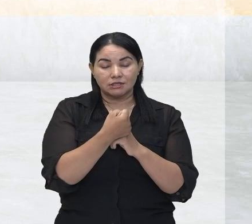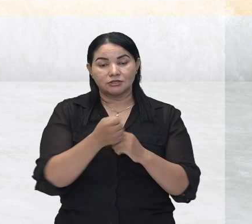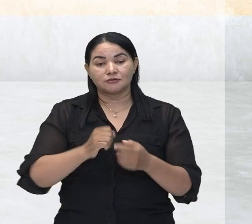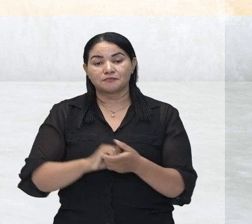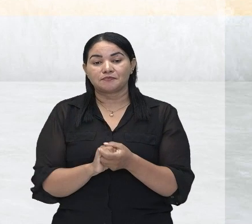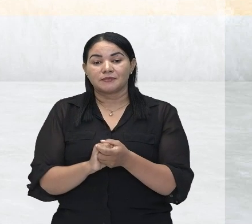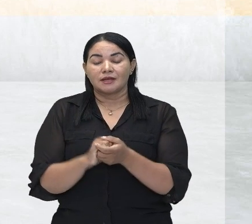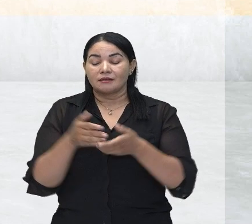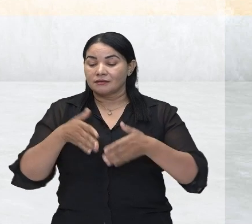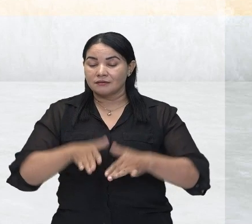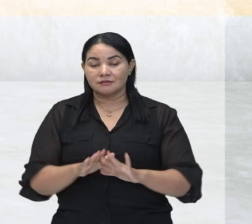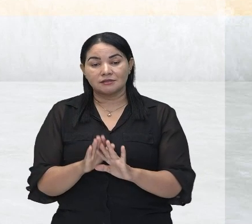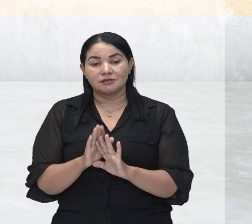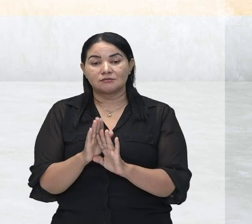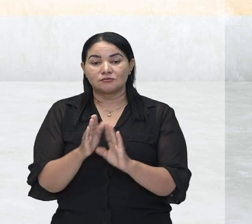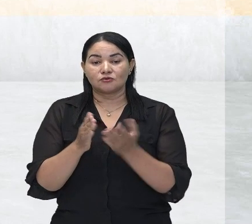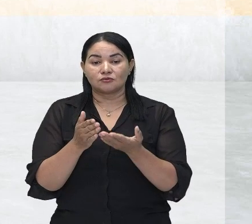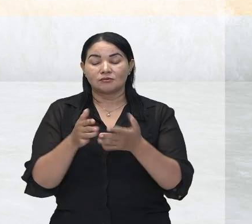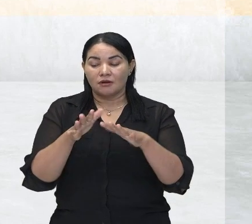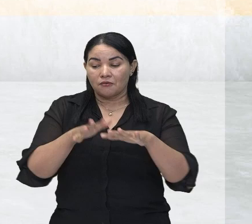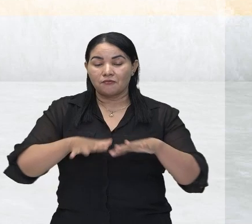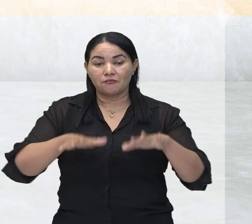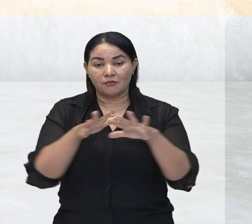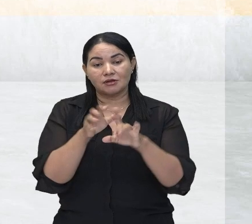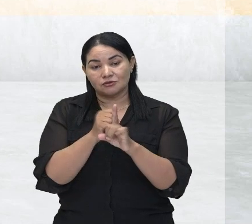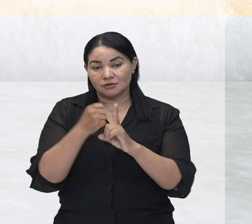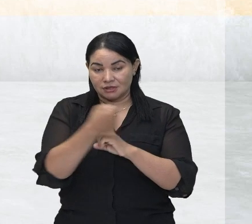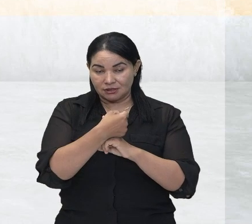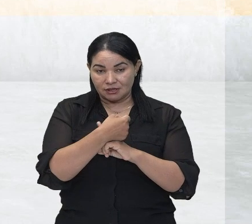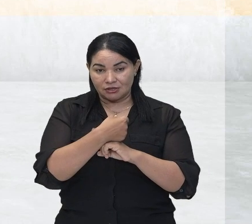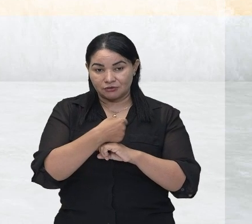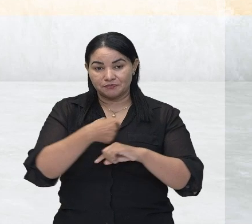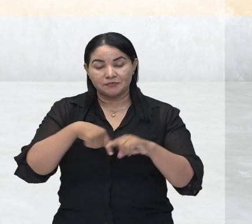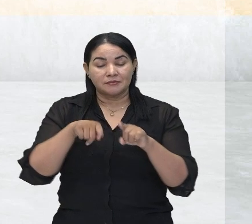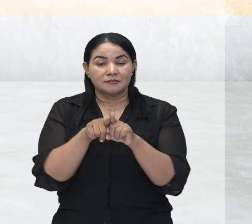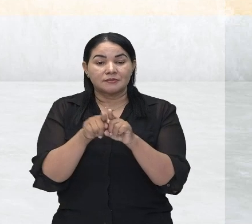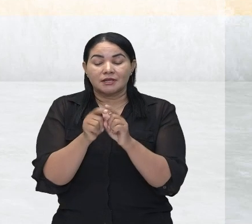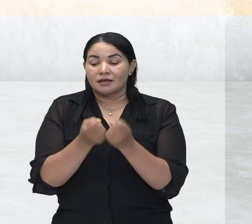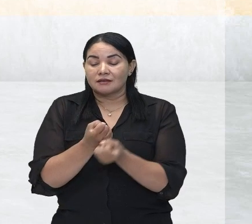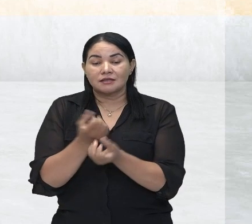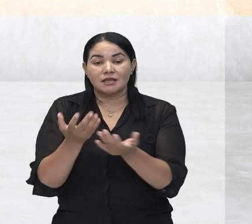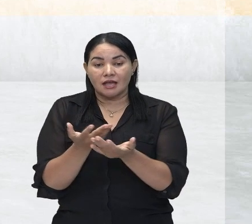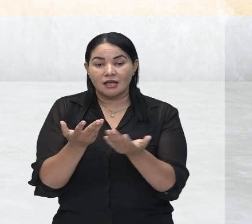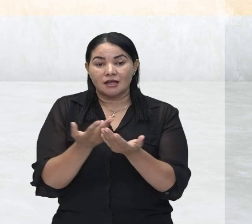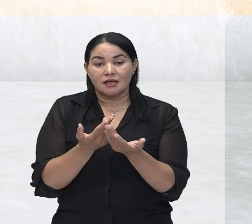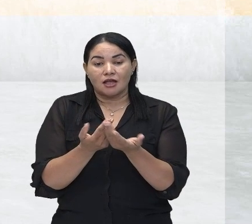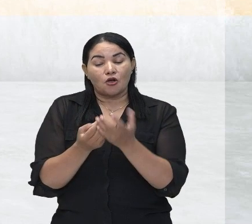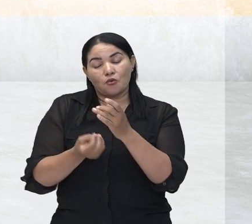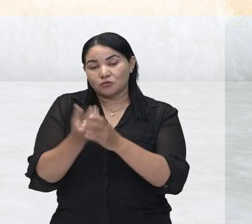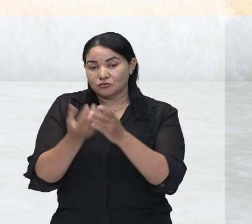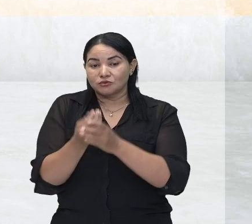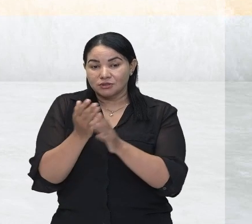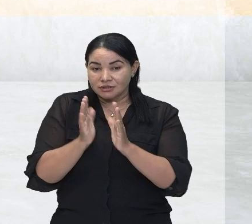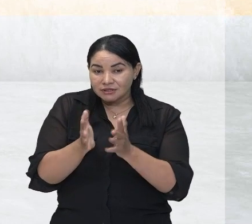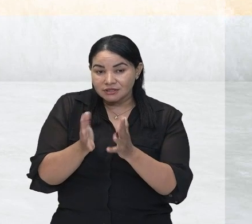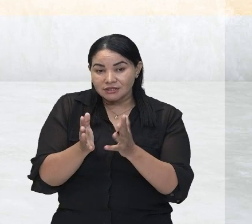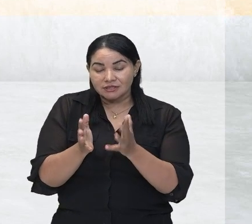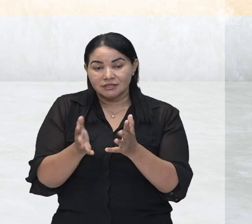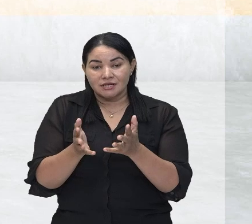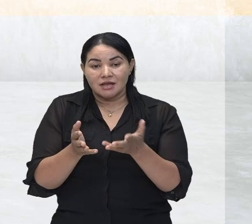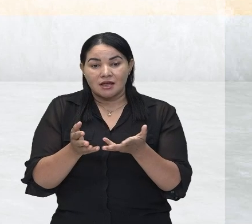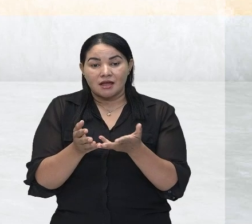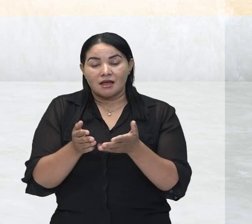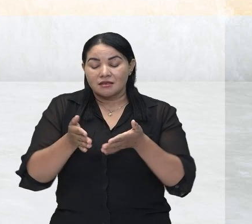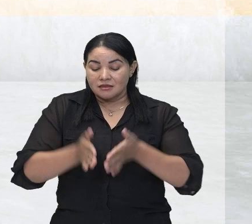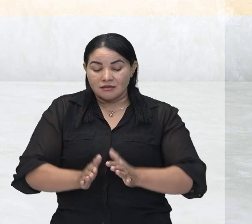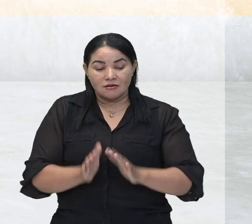já aí dentro dessa sociedade, ela já é dada, ela já está construída, quando a gente nasce, ela